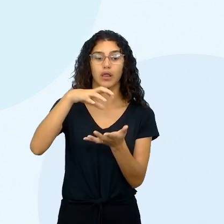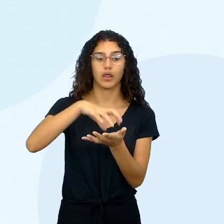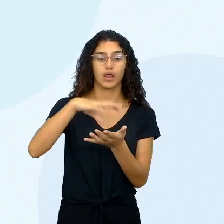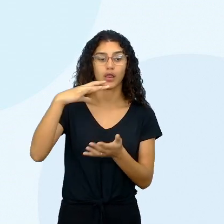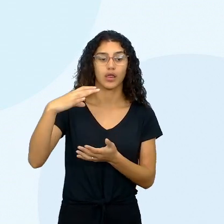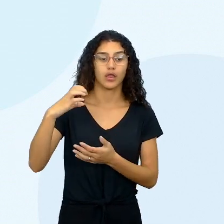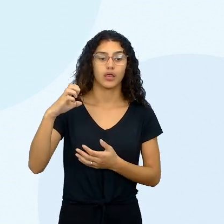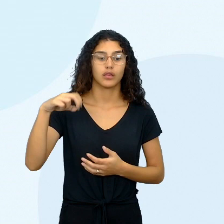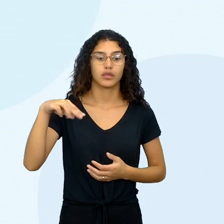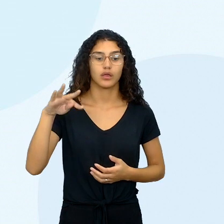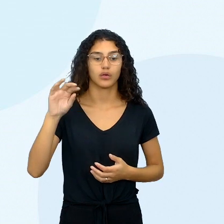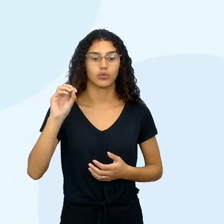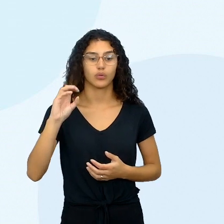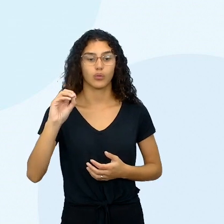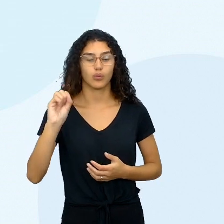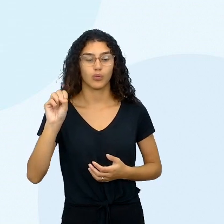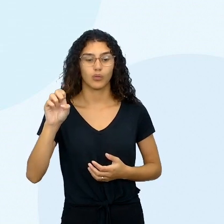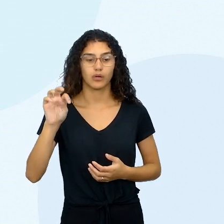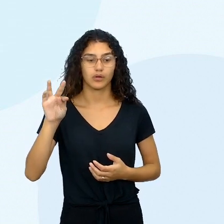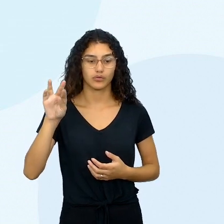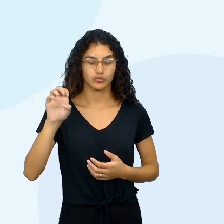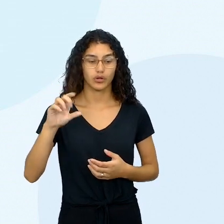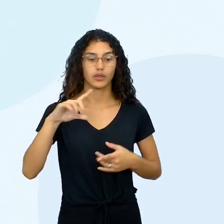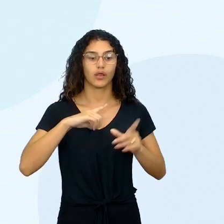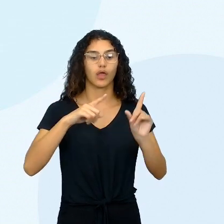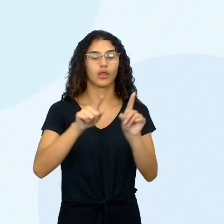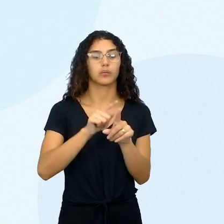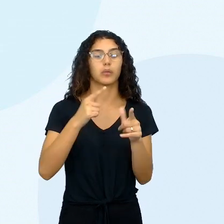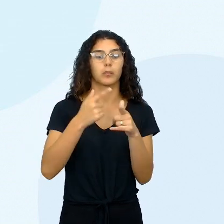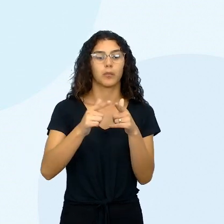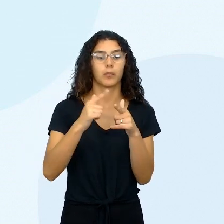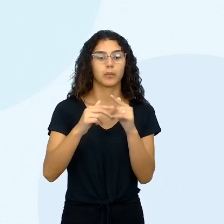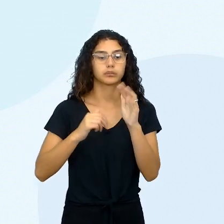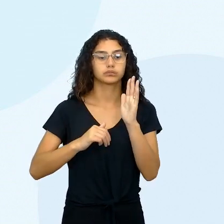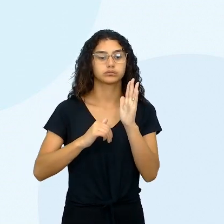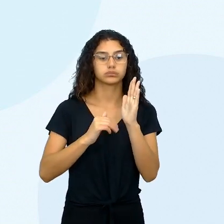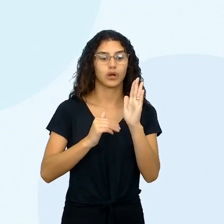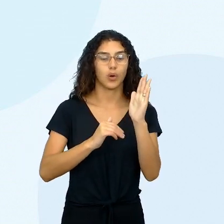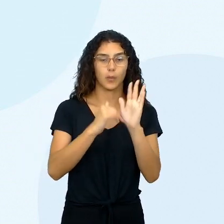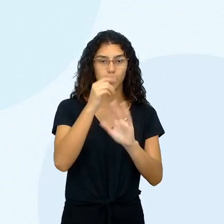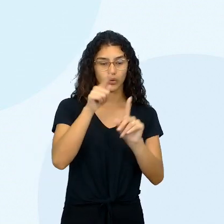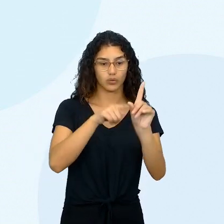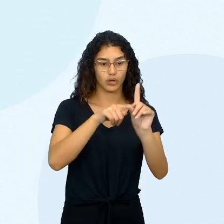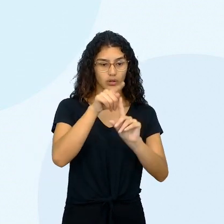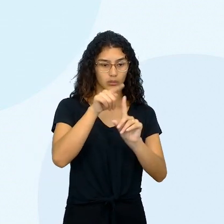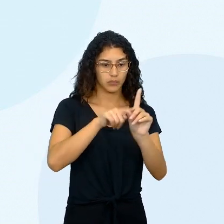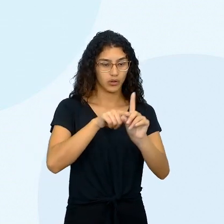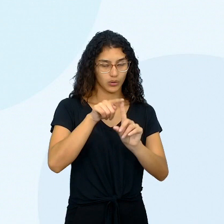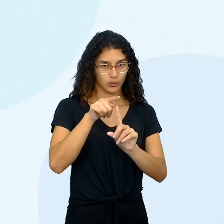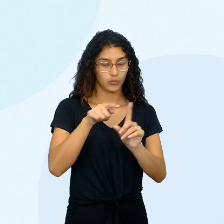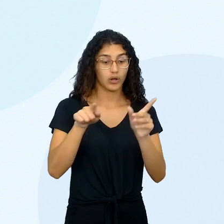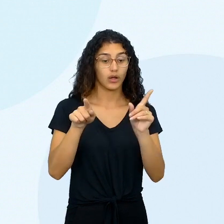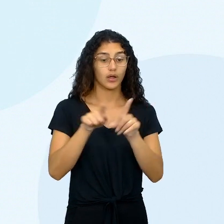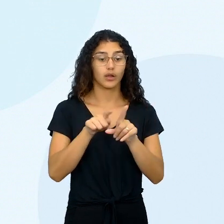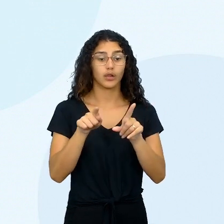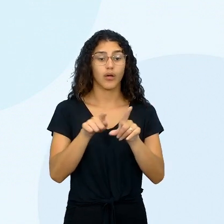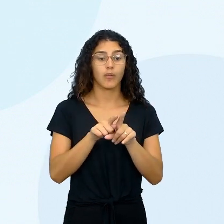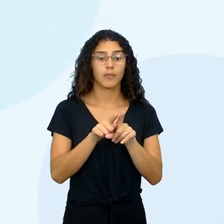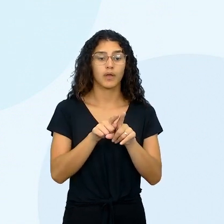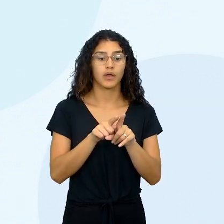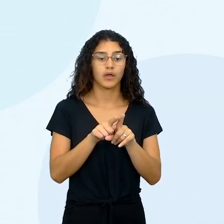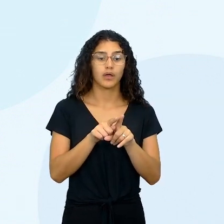centro-oeste. Na região centro-oeste há uma tendência pelas projeções do aumento das temperaturas médias e da diminuição